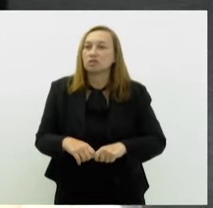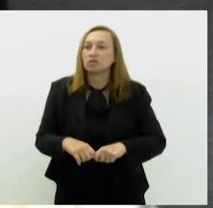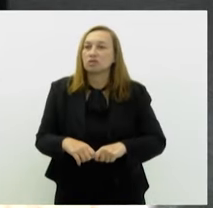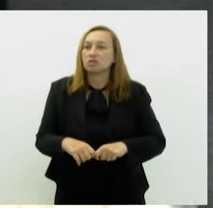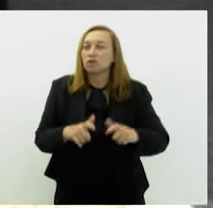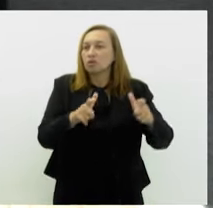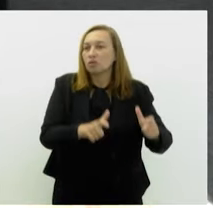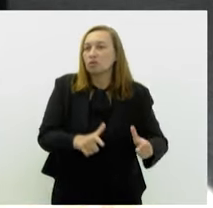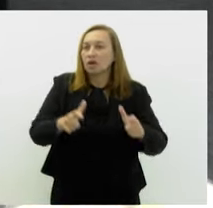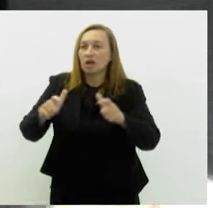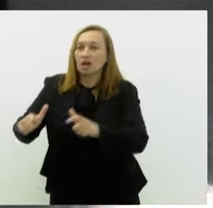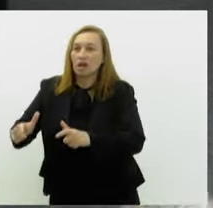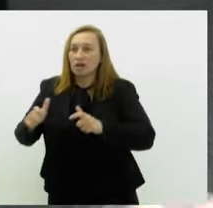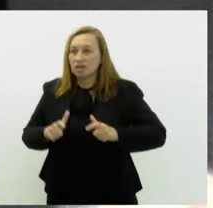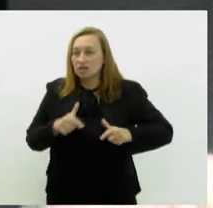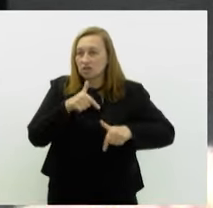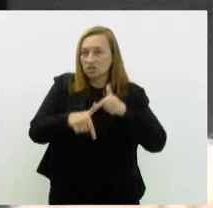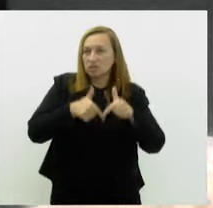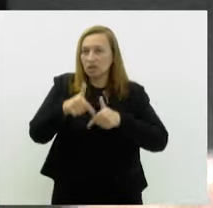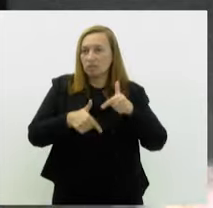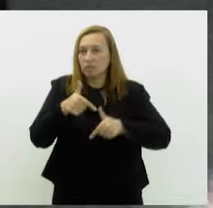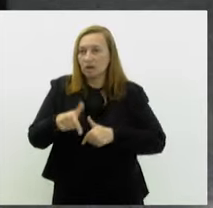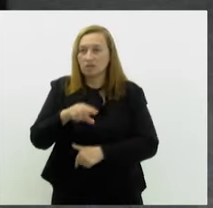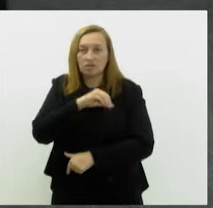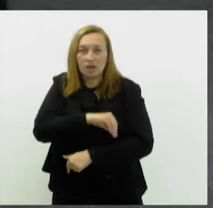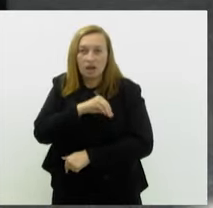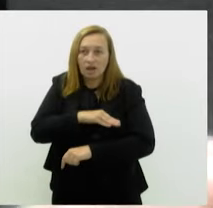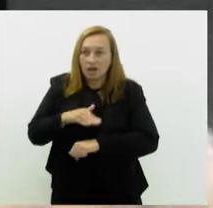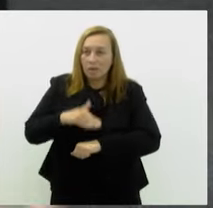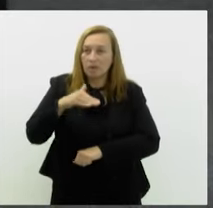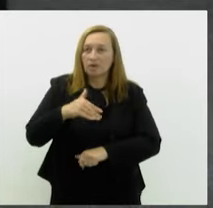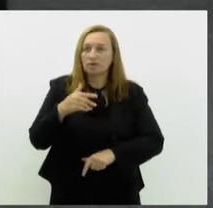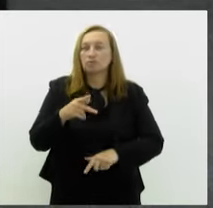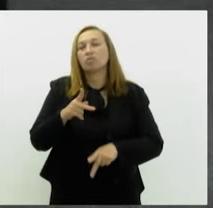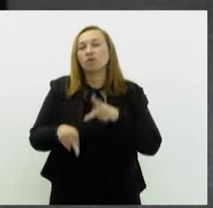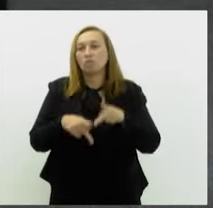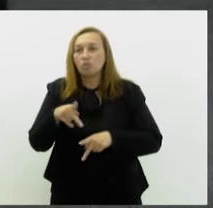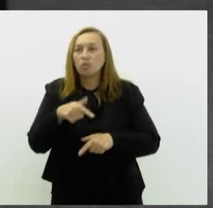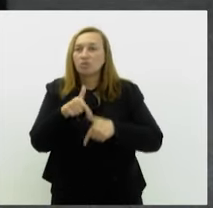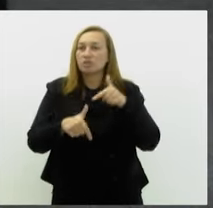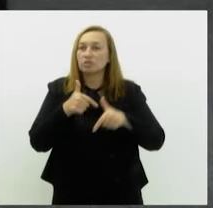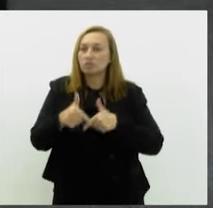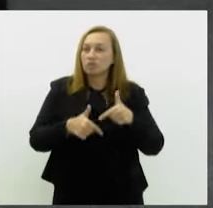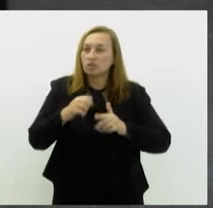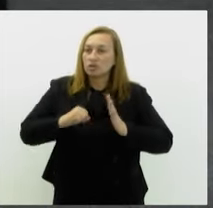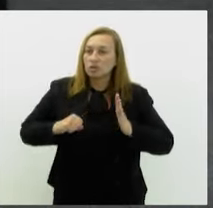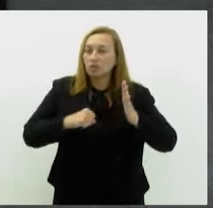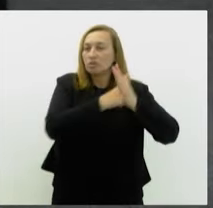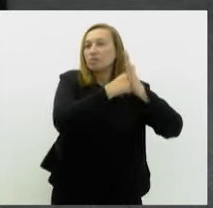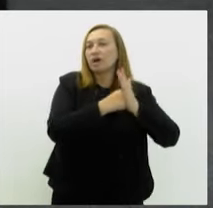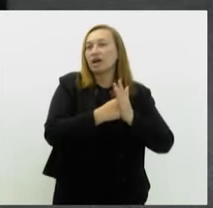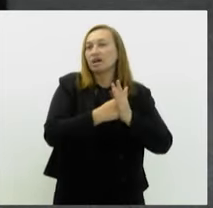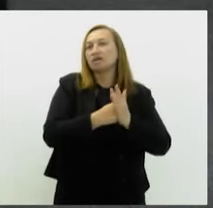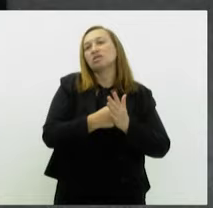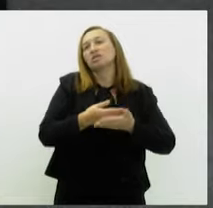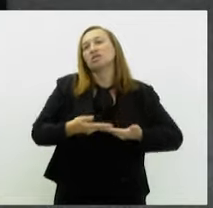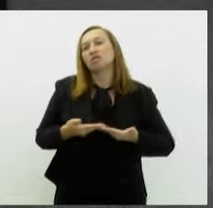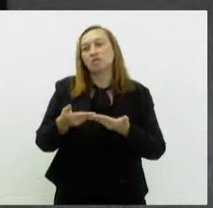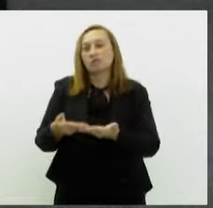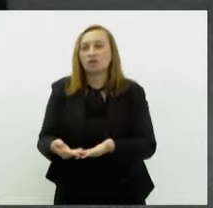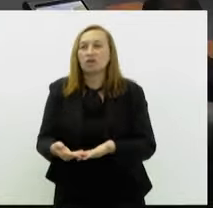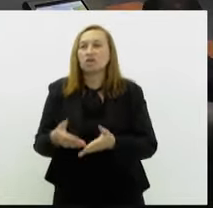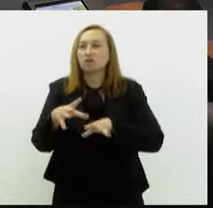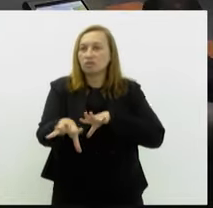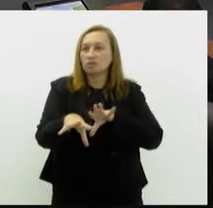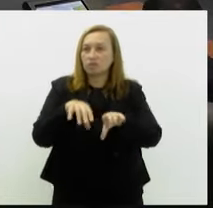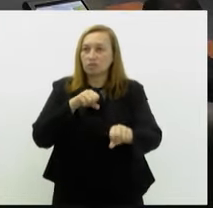trabalho contínuos e com maior remuneração para a classe trabalhadora e que, obviamente, tem impacto não só na oferta da